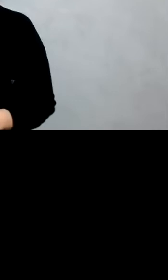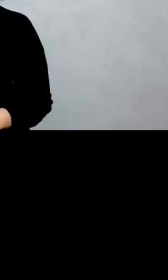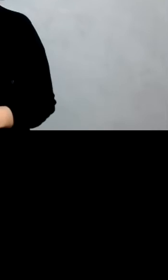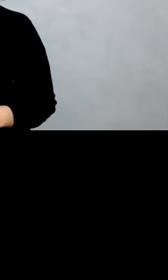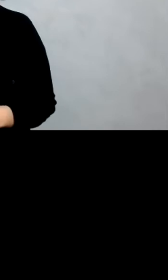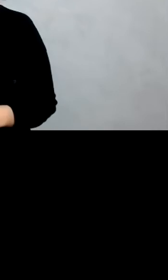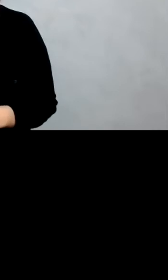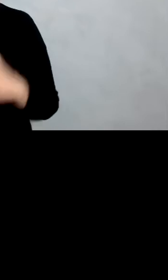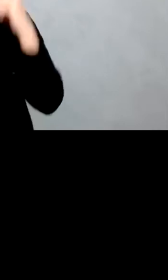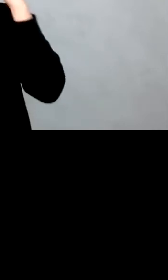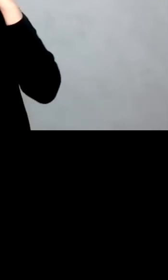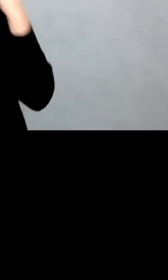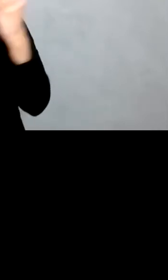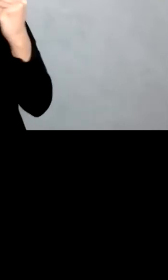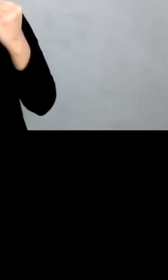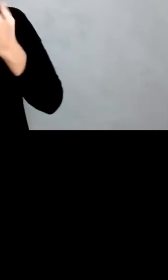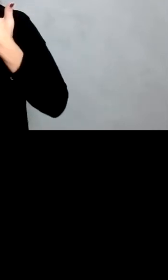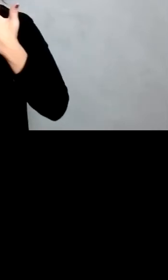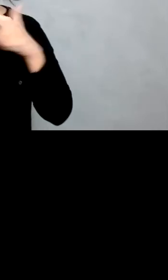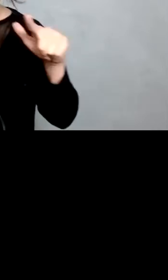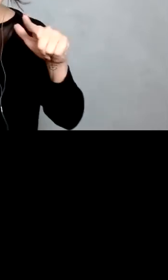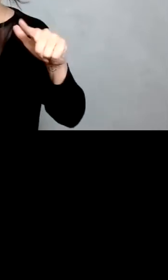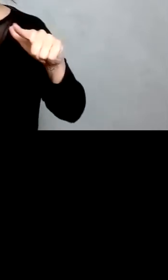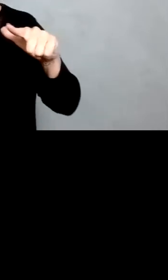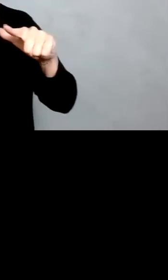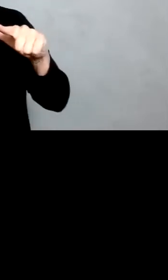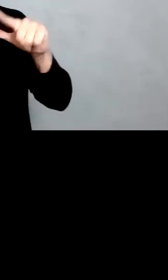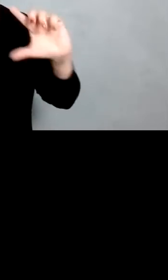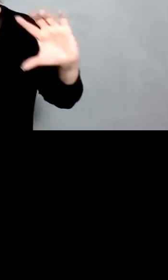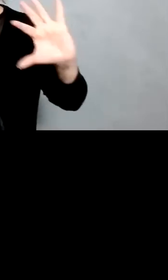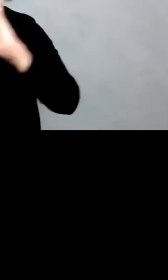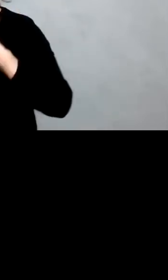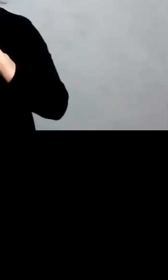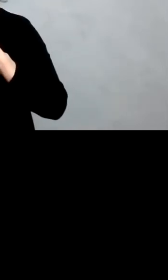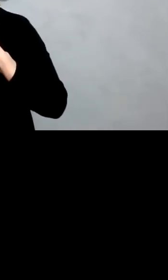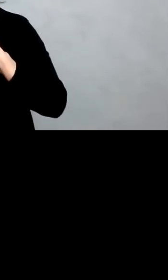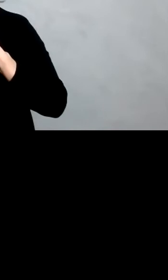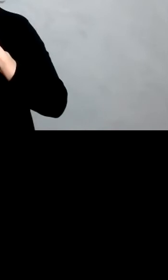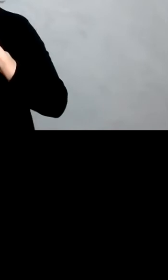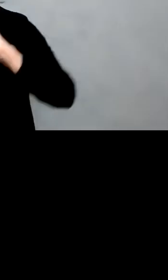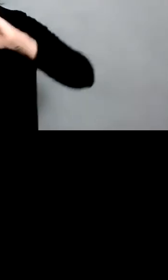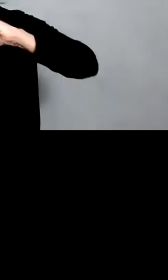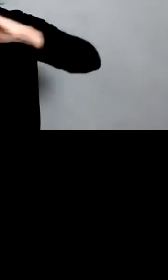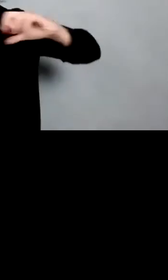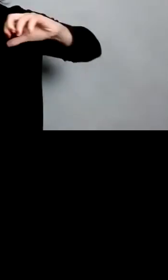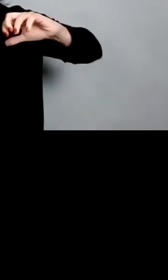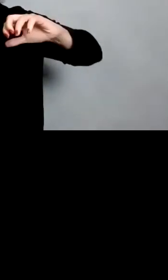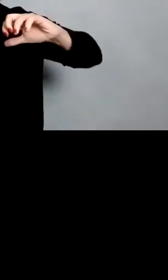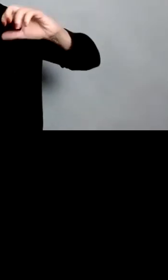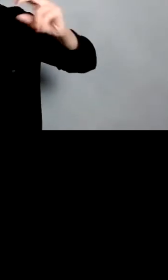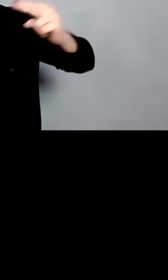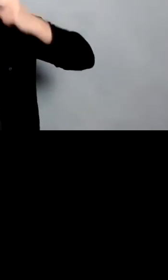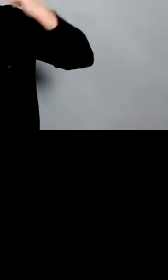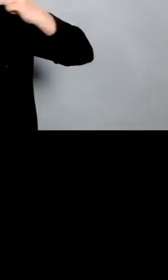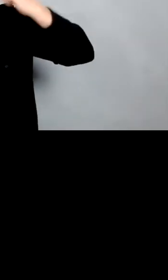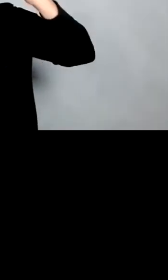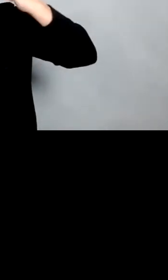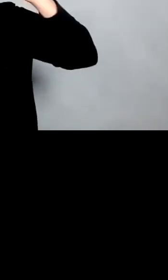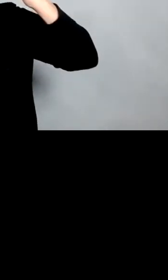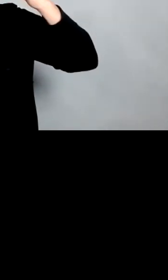no chat ou levantar as mãos? Eu não consigo ver todas as mãos aqui. Vocês me ajudem aí, por favor. Deixa eu ver